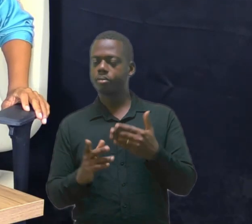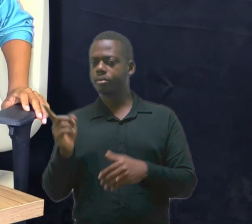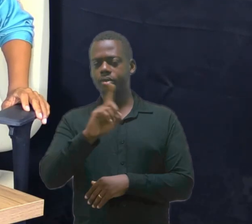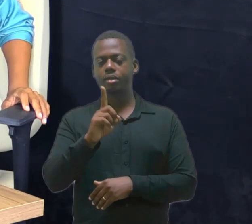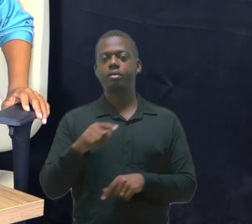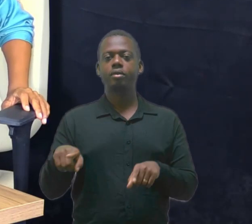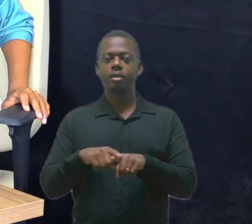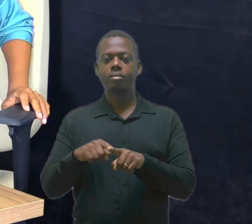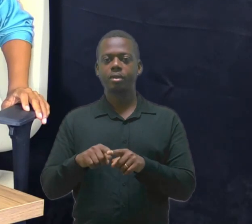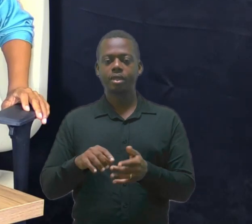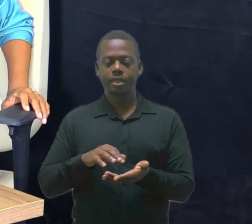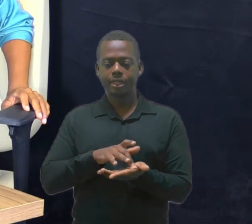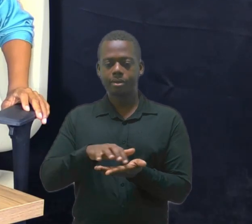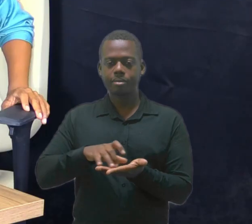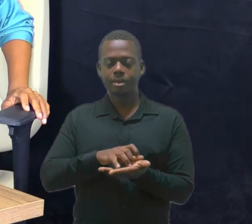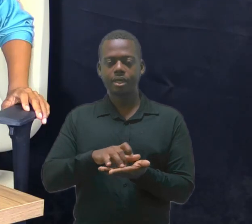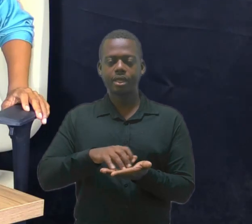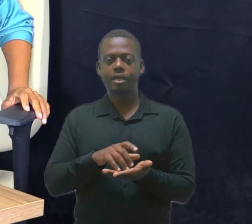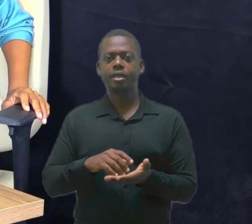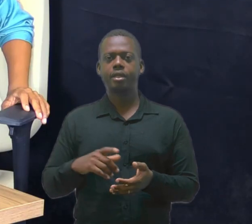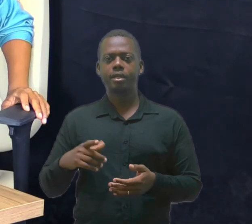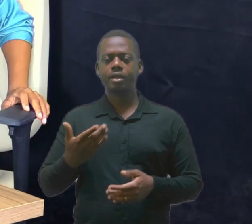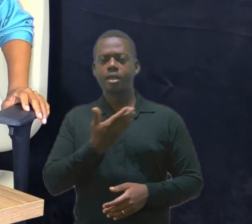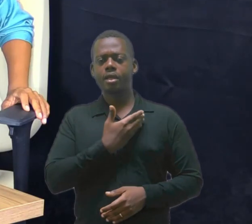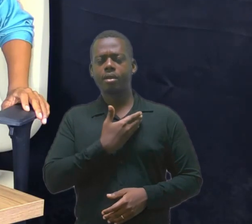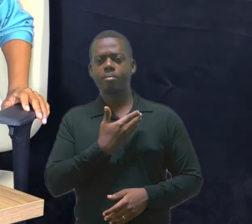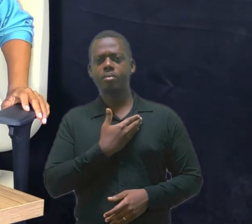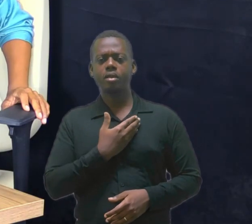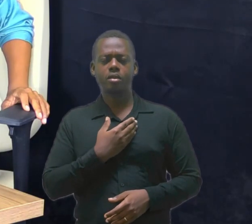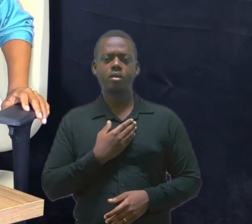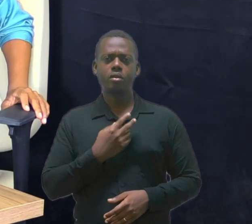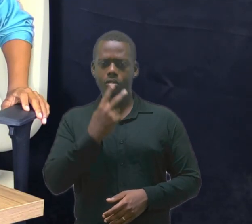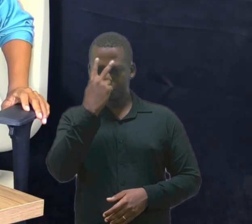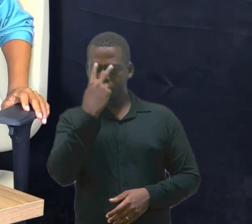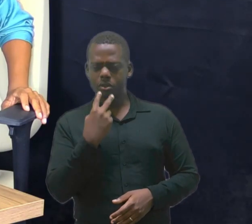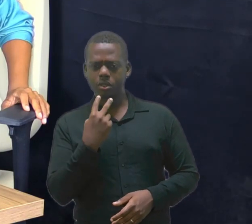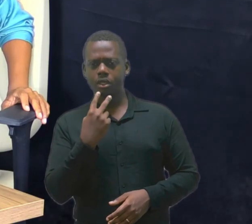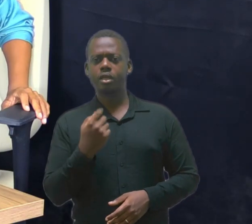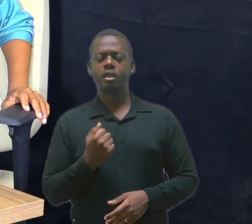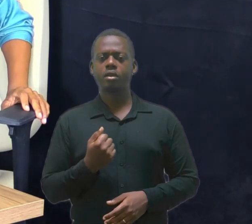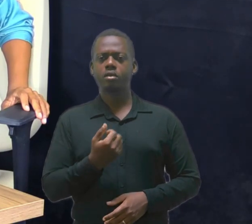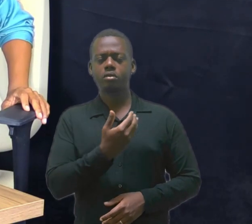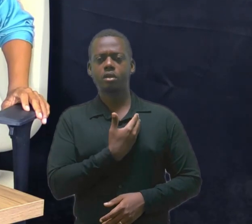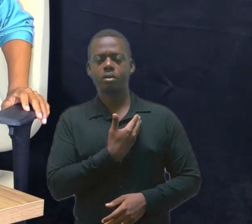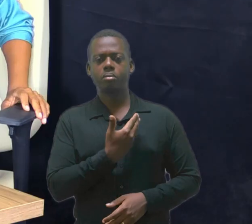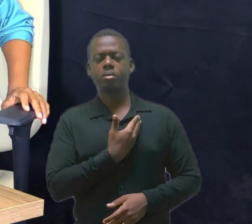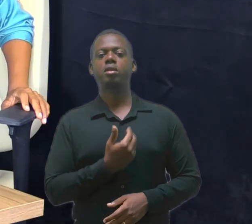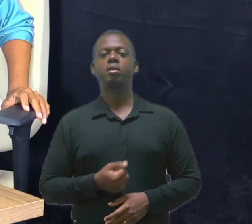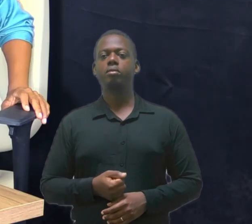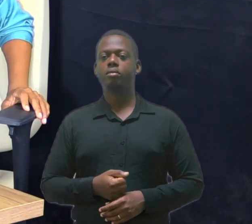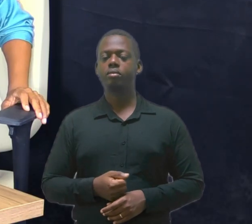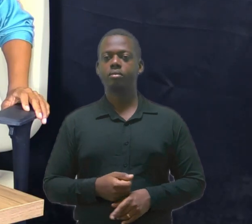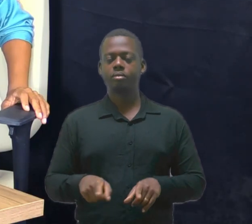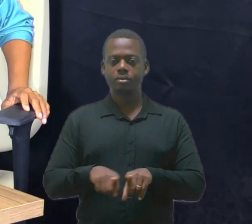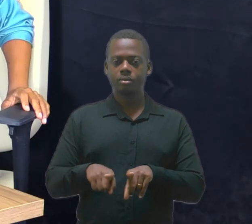de Braille. Gente, eu tenho muitos amigos cegos, eu vou deixar um beijo aqui, um abraço caloroso para Jackson, que é meu amigo cego daqui, da